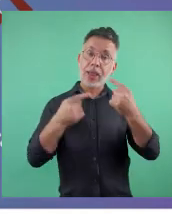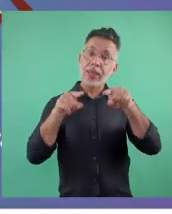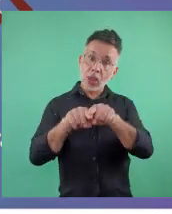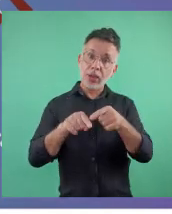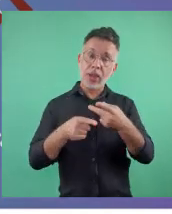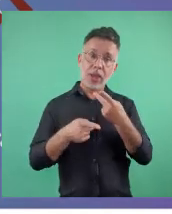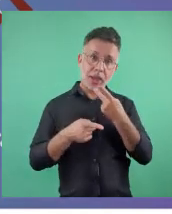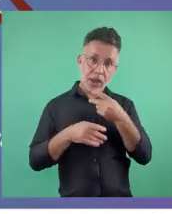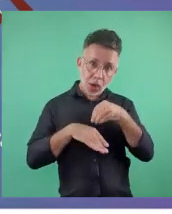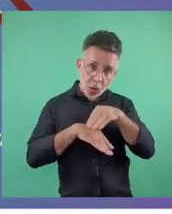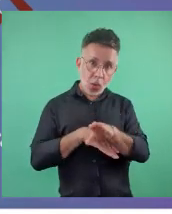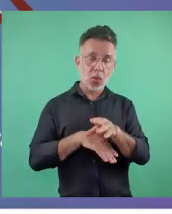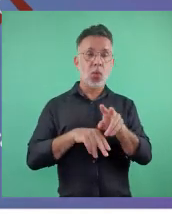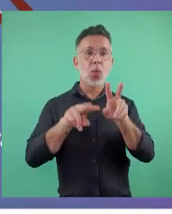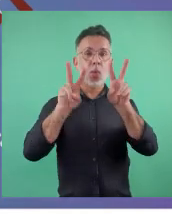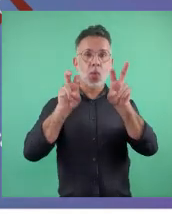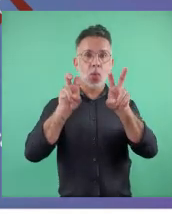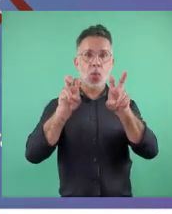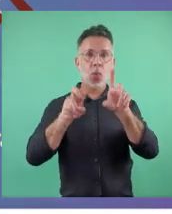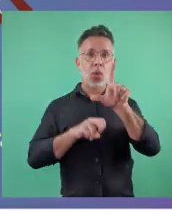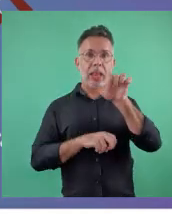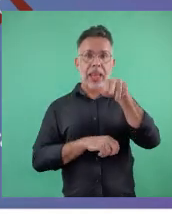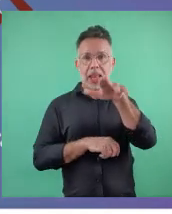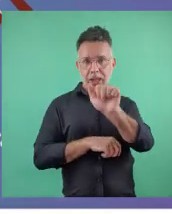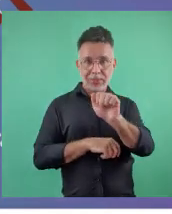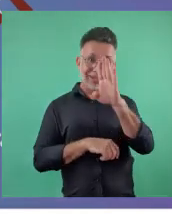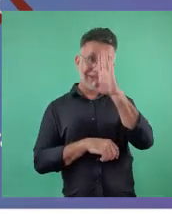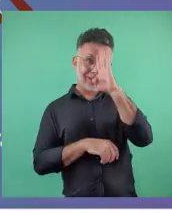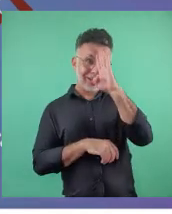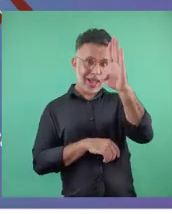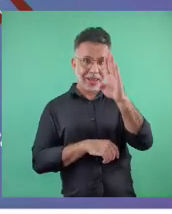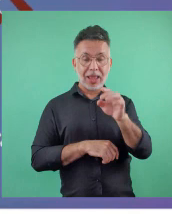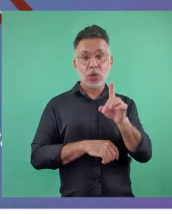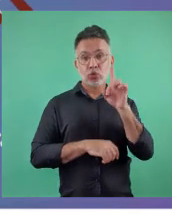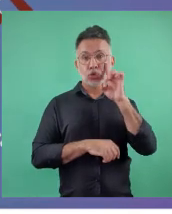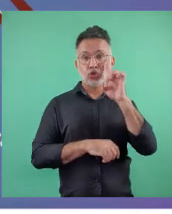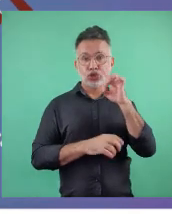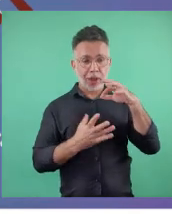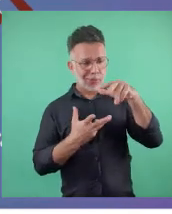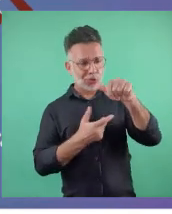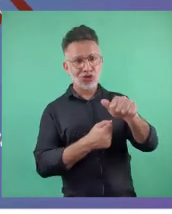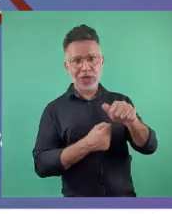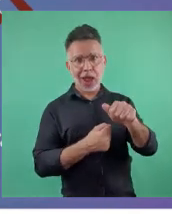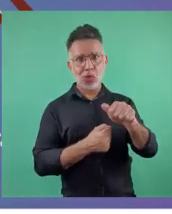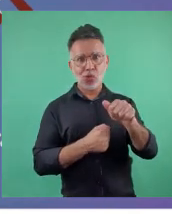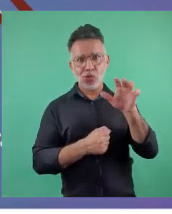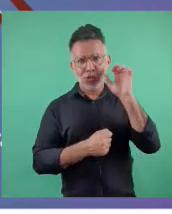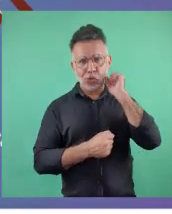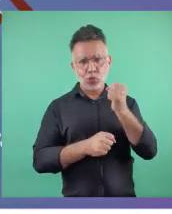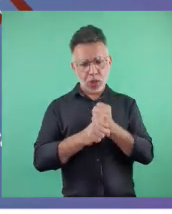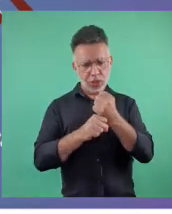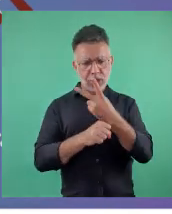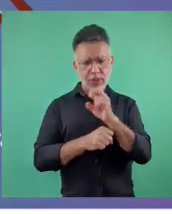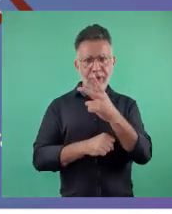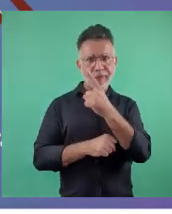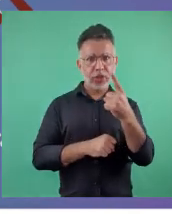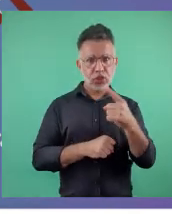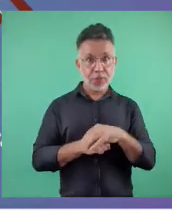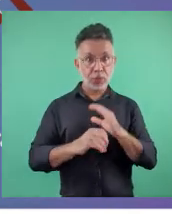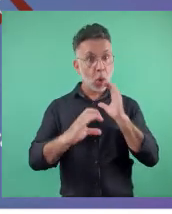lema central da campanha do Dia Mundial da Audição de 2021.